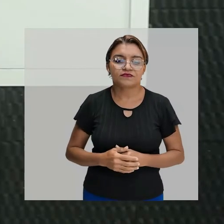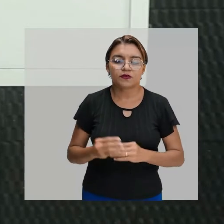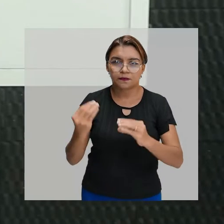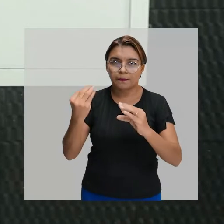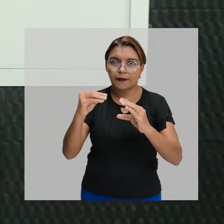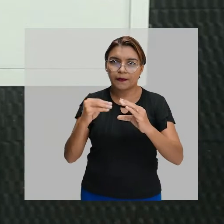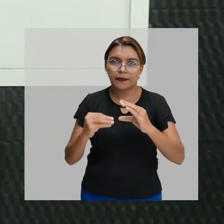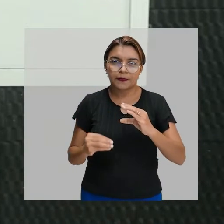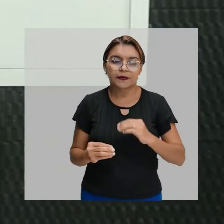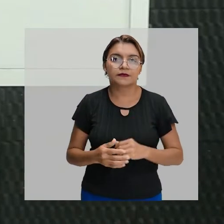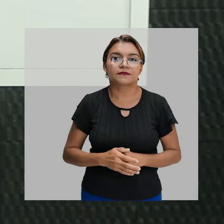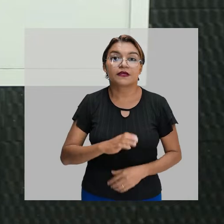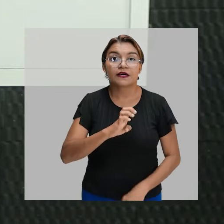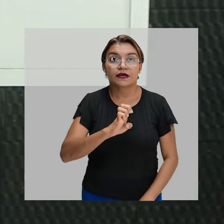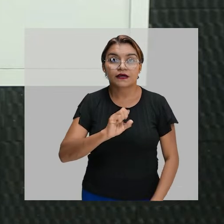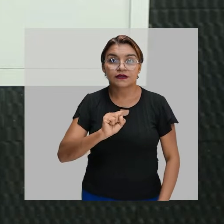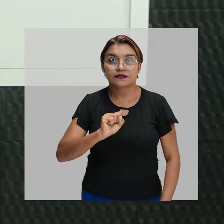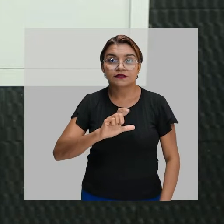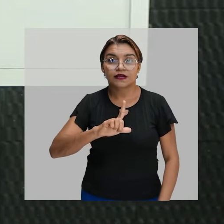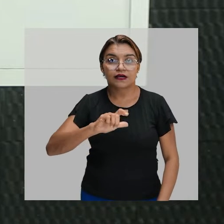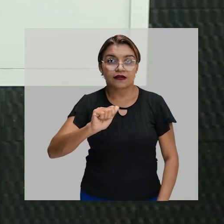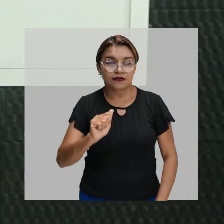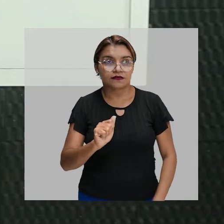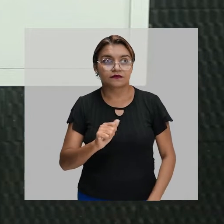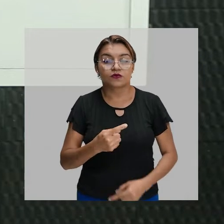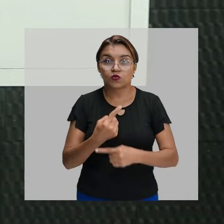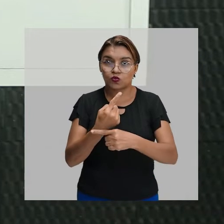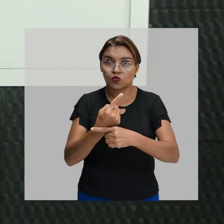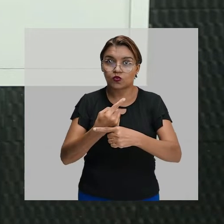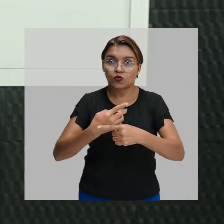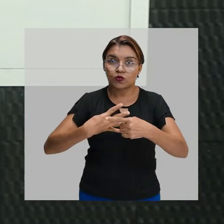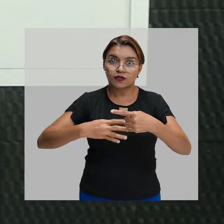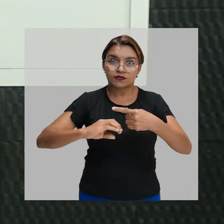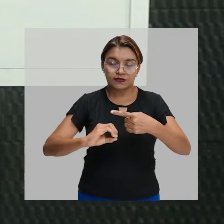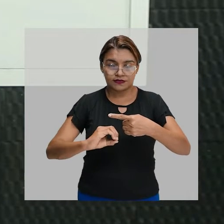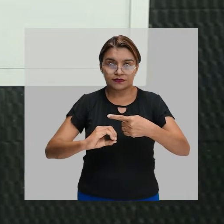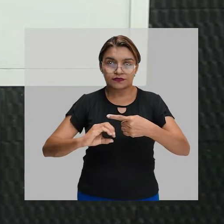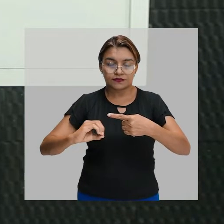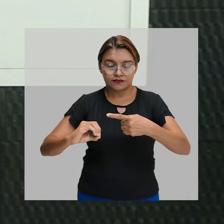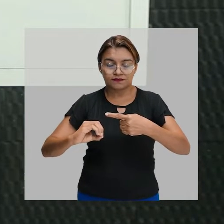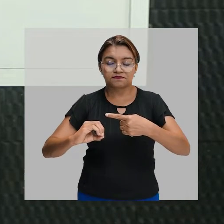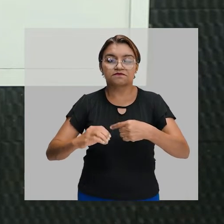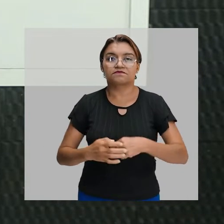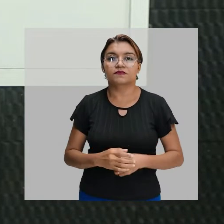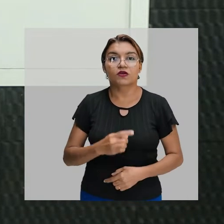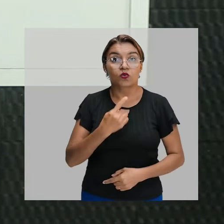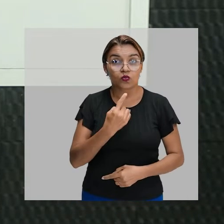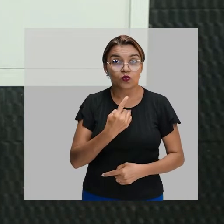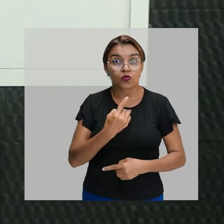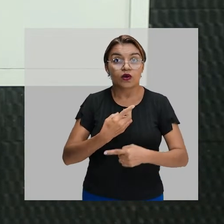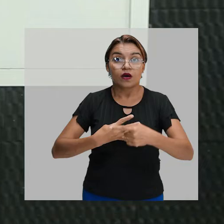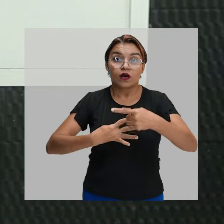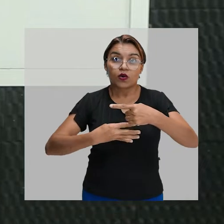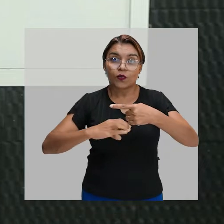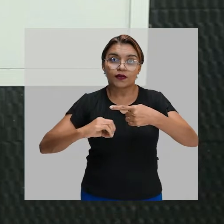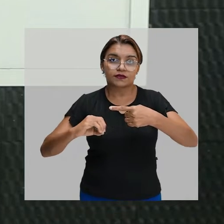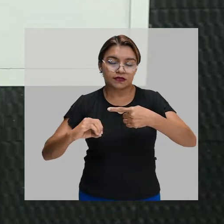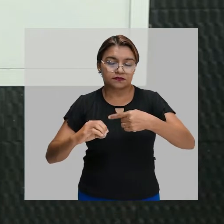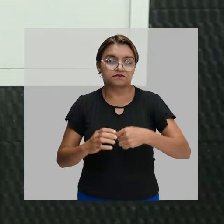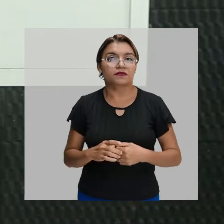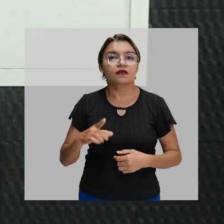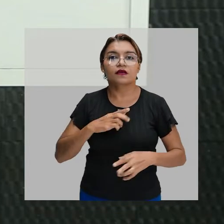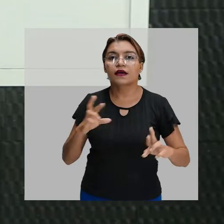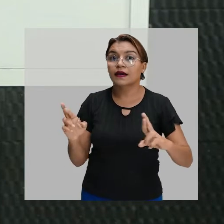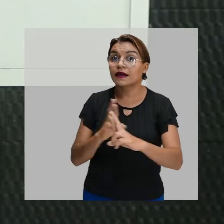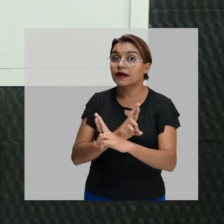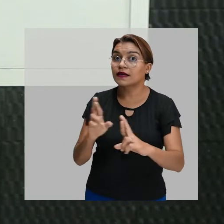informações escala 1 para 400 e agora veja só ele faz